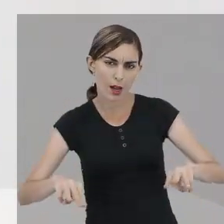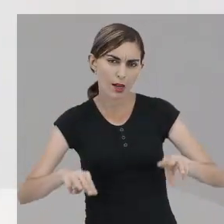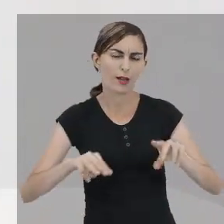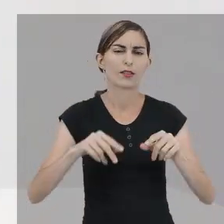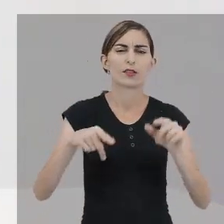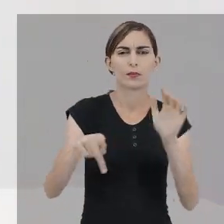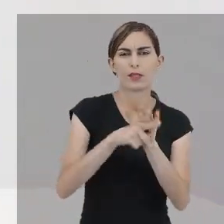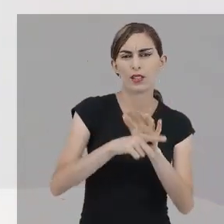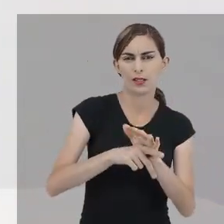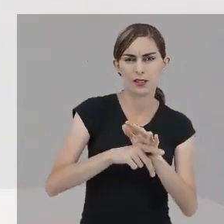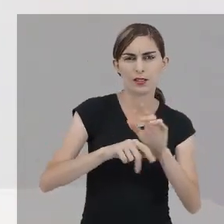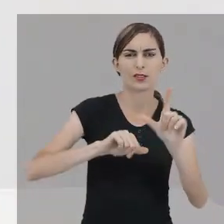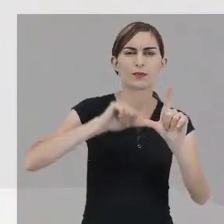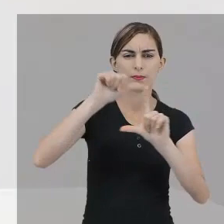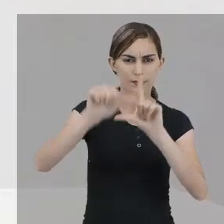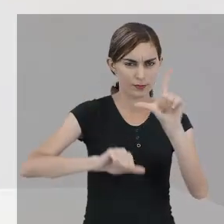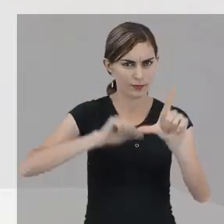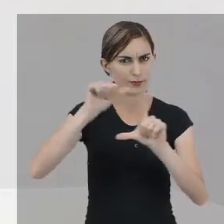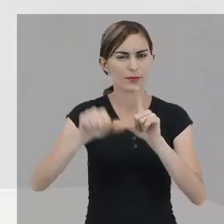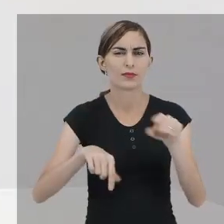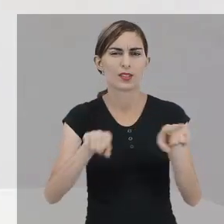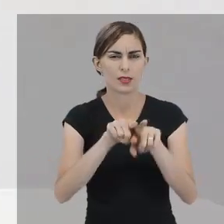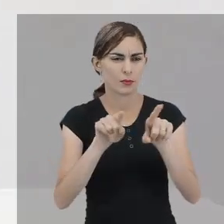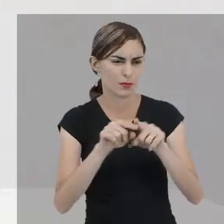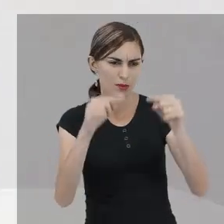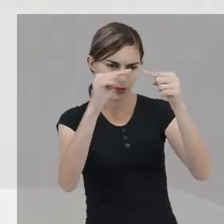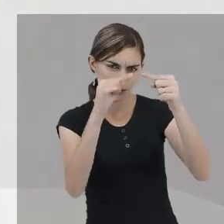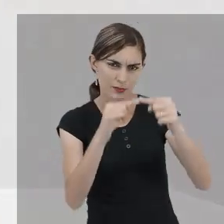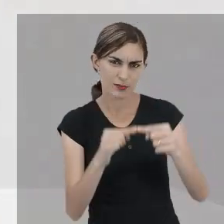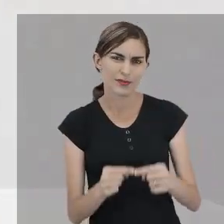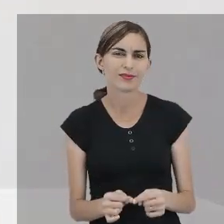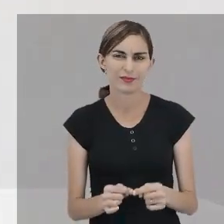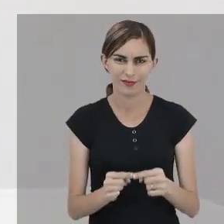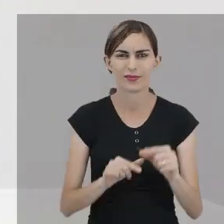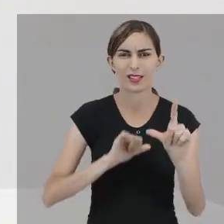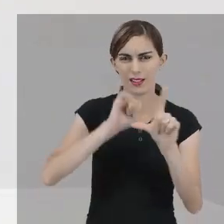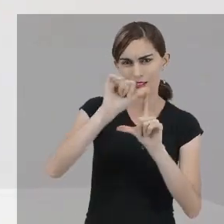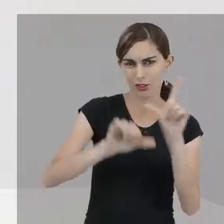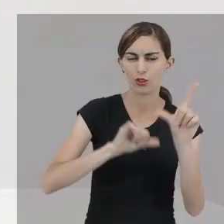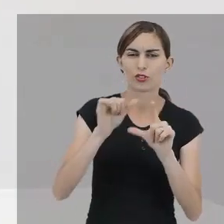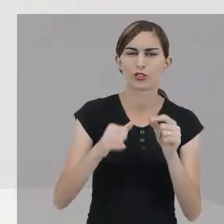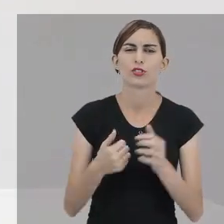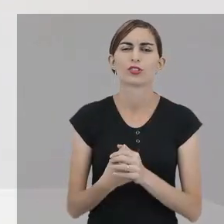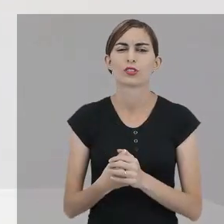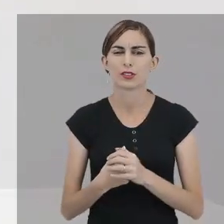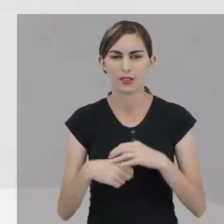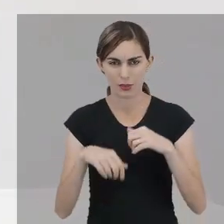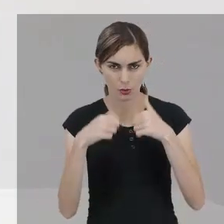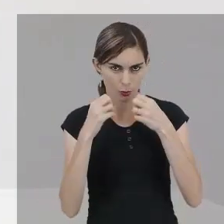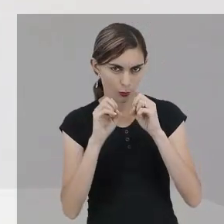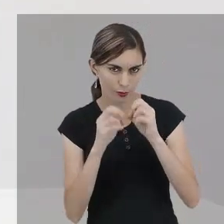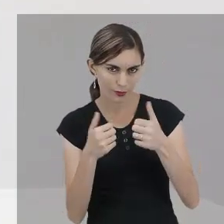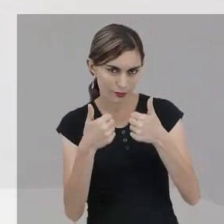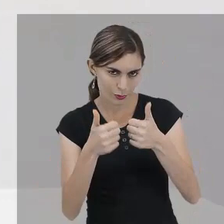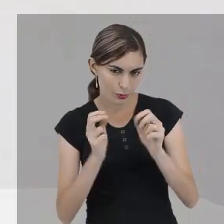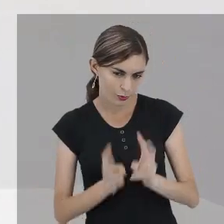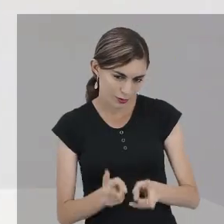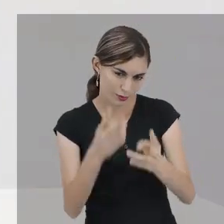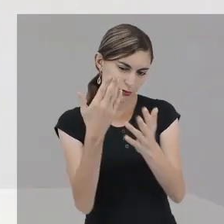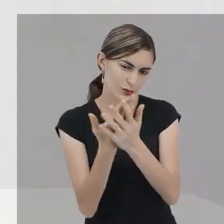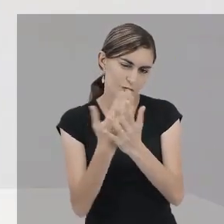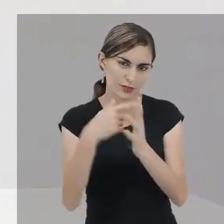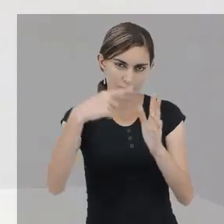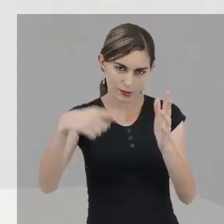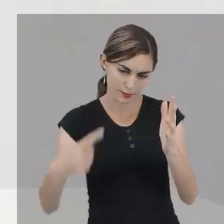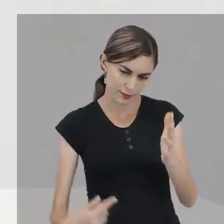marketing, ações relacionadas a marketing, com os impactos que isso pode trazer para a logística. Continue estudando